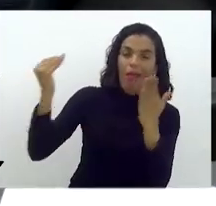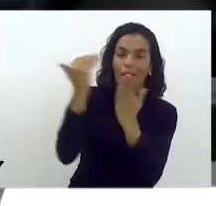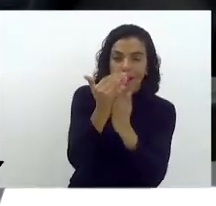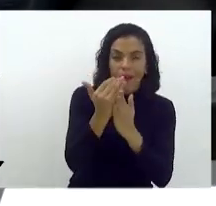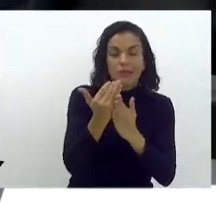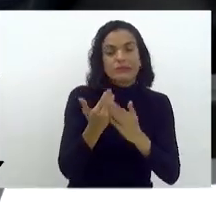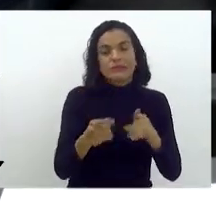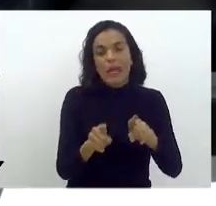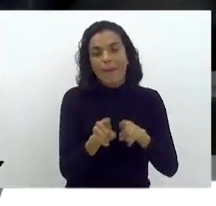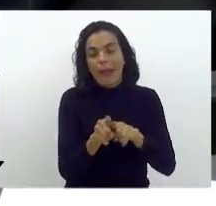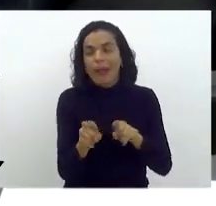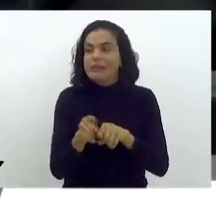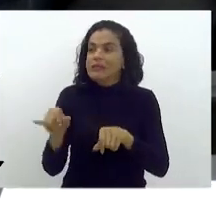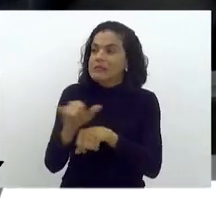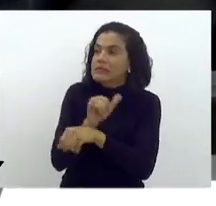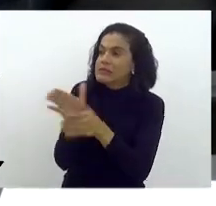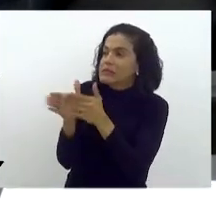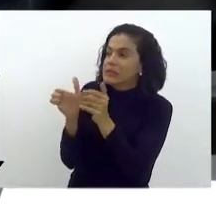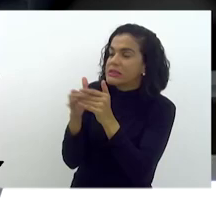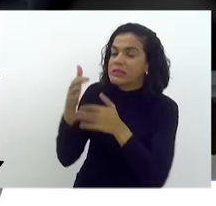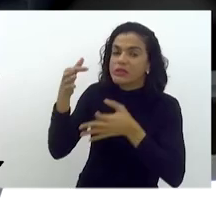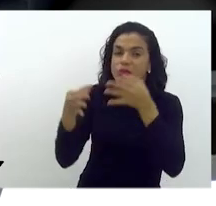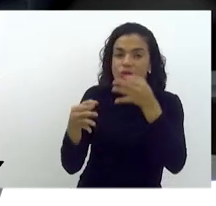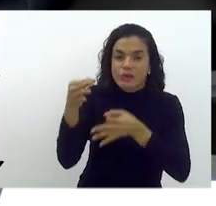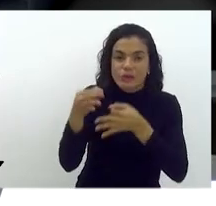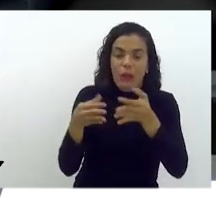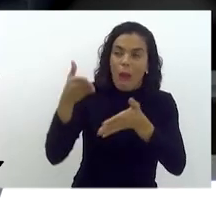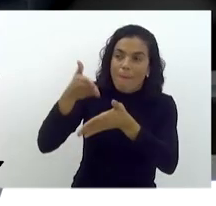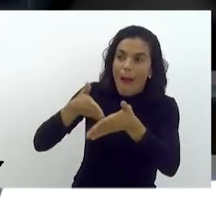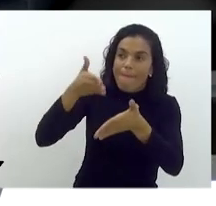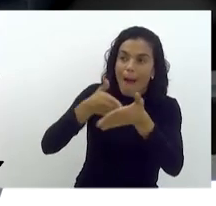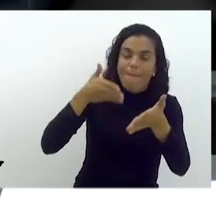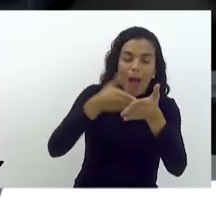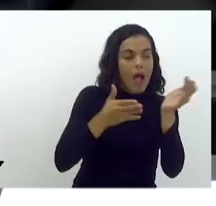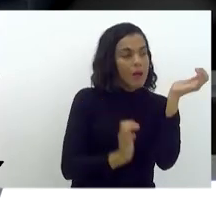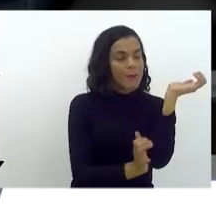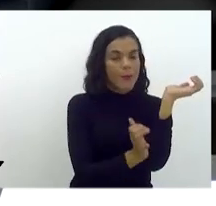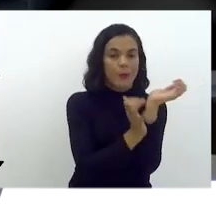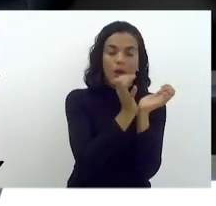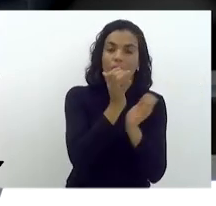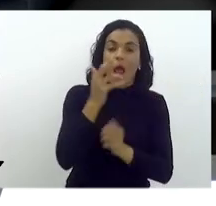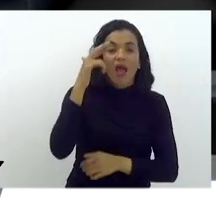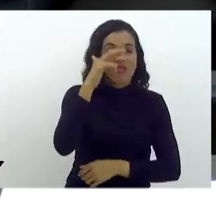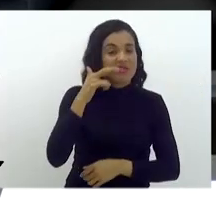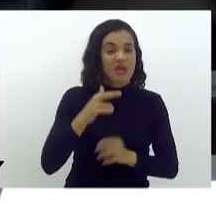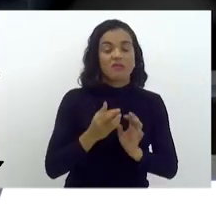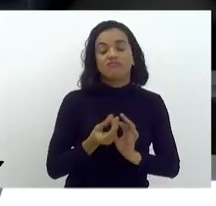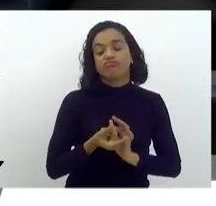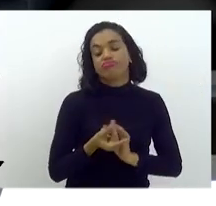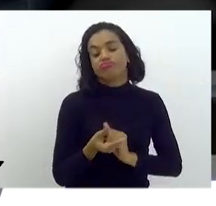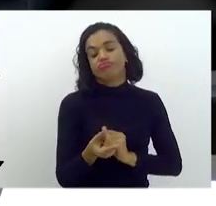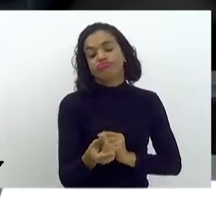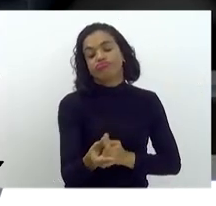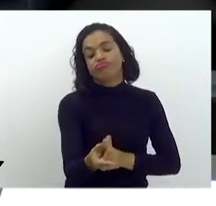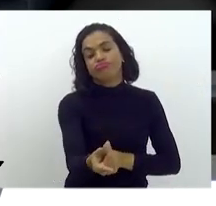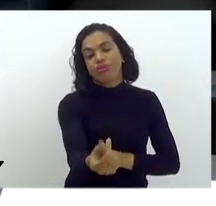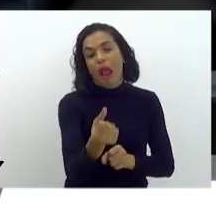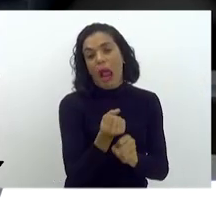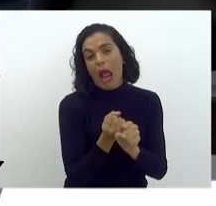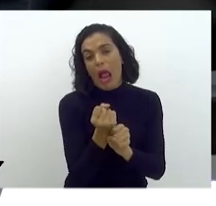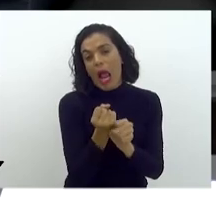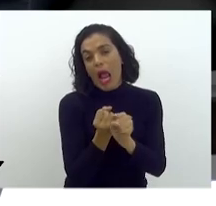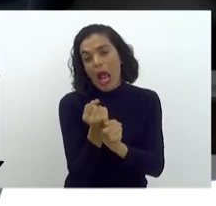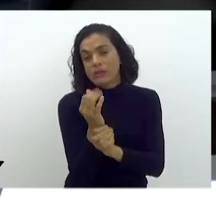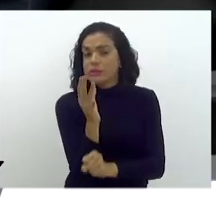medida judiciais o excesso de entraves burocrática faz com a investigação se arraste por anos e